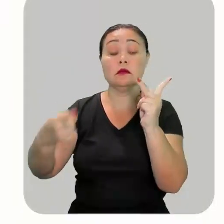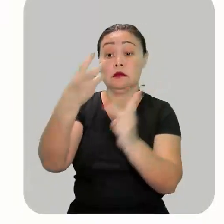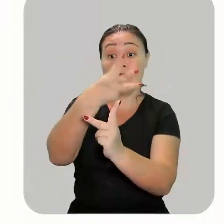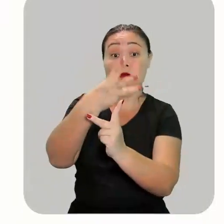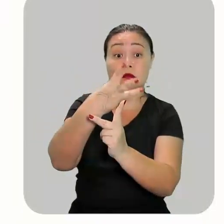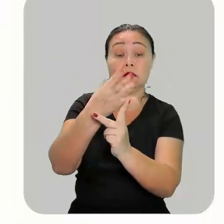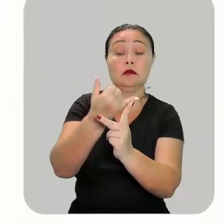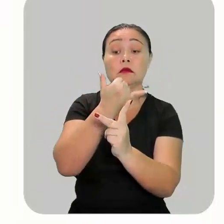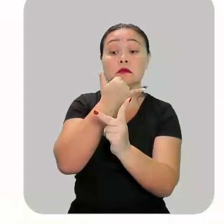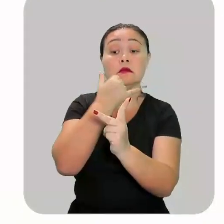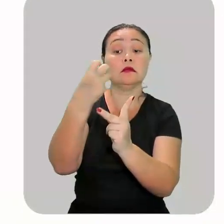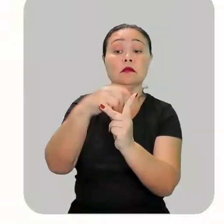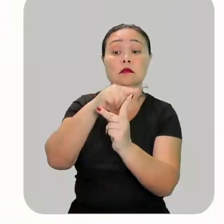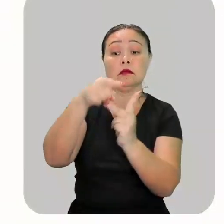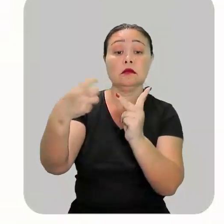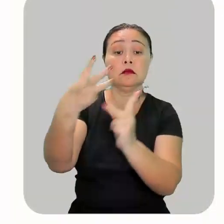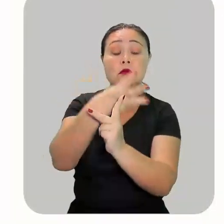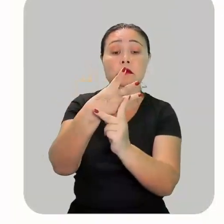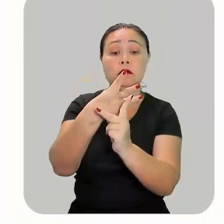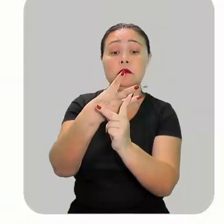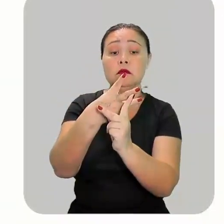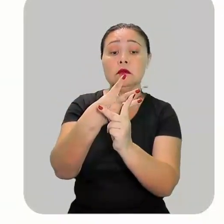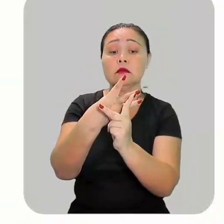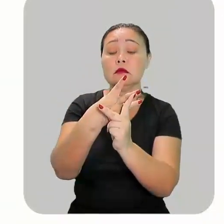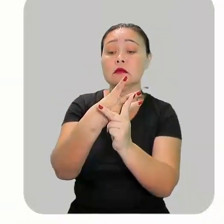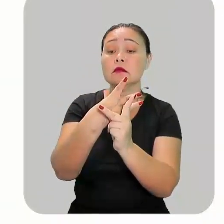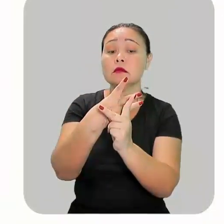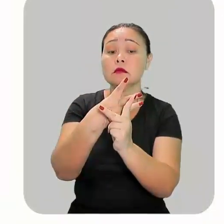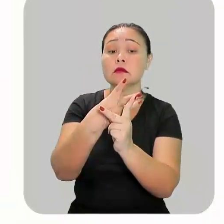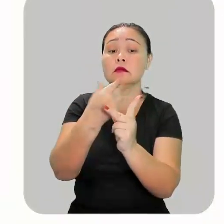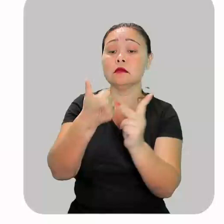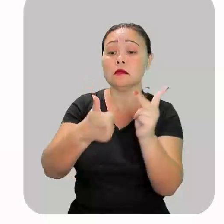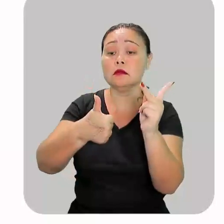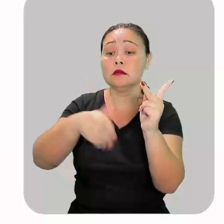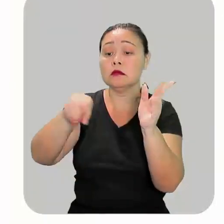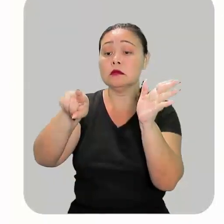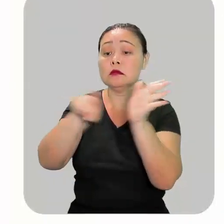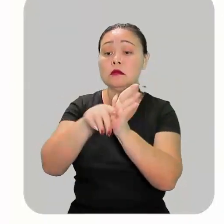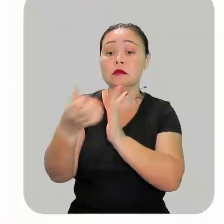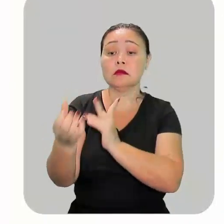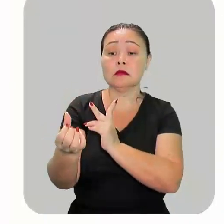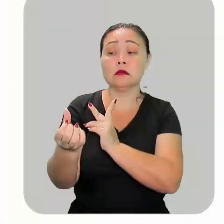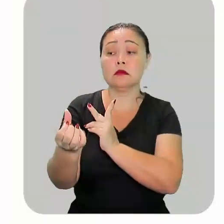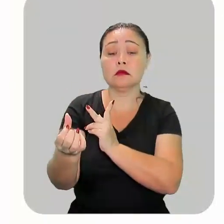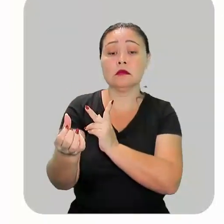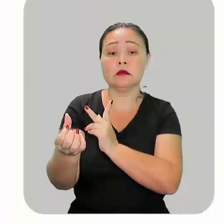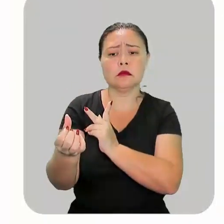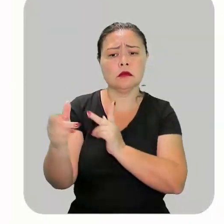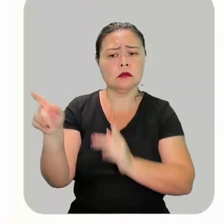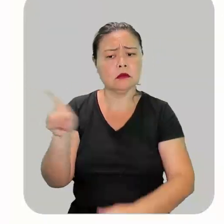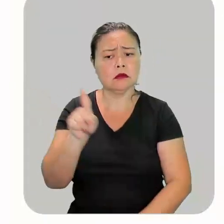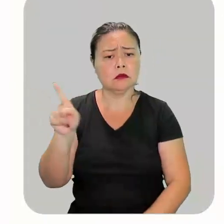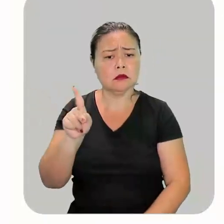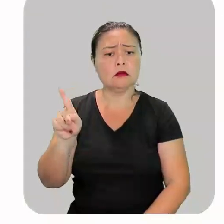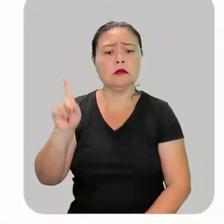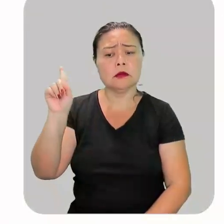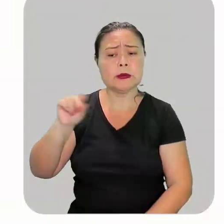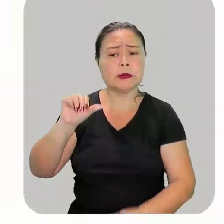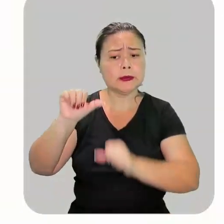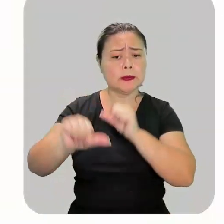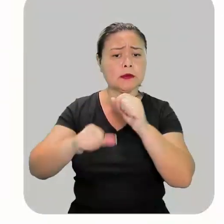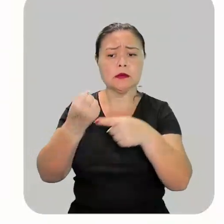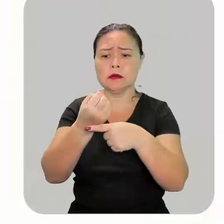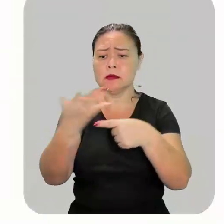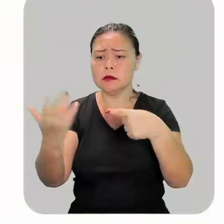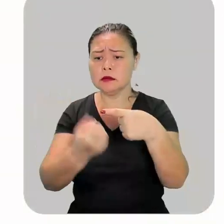cúbica, né? Cúbica. Isso. Tá no cubo, né? Raiz cúbica de 10 elevado a menos 6. Ai, professor, sério? Transforma em fração